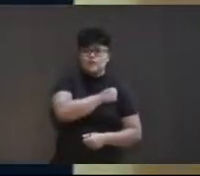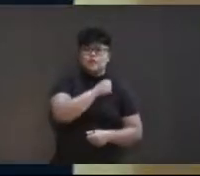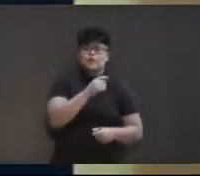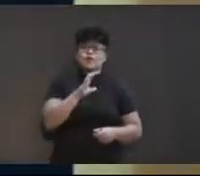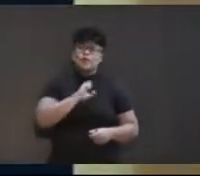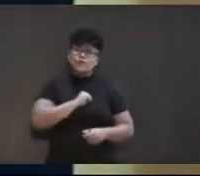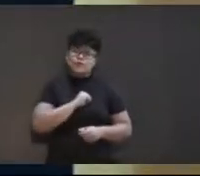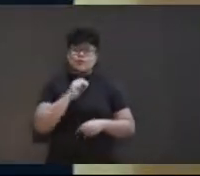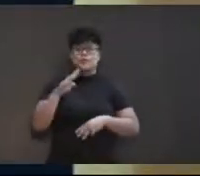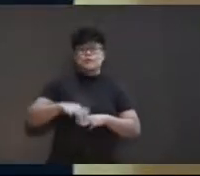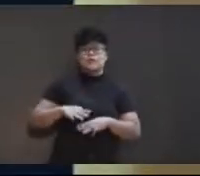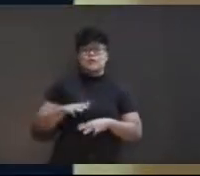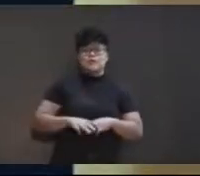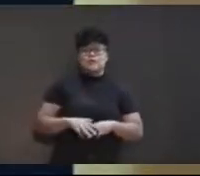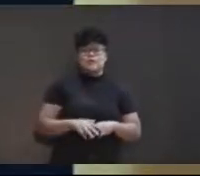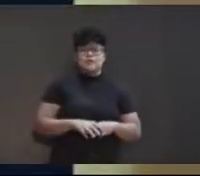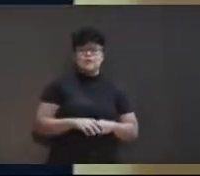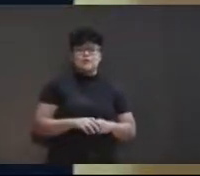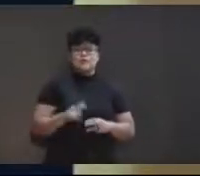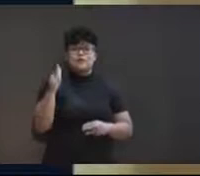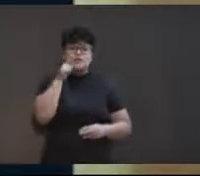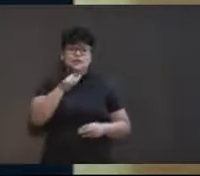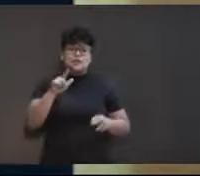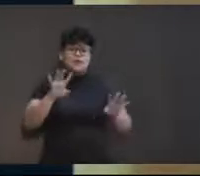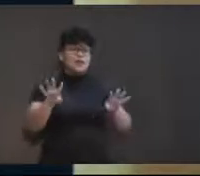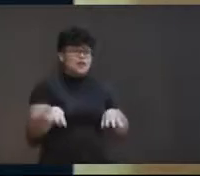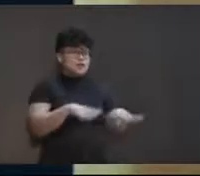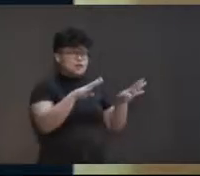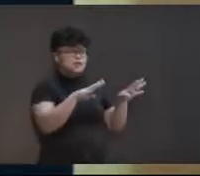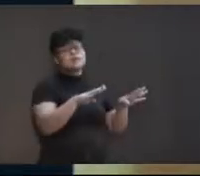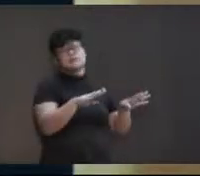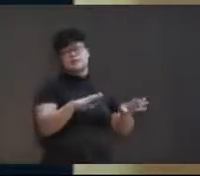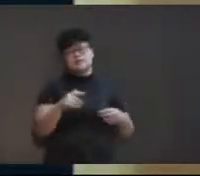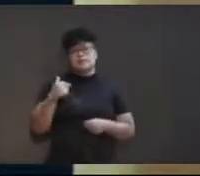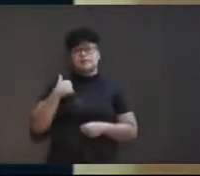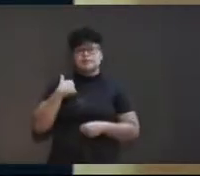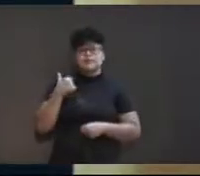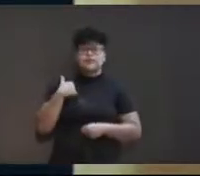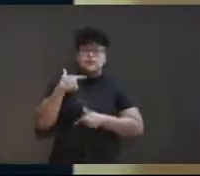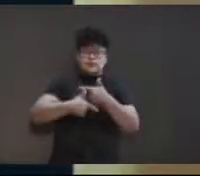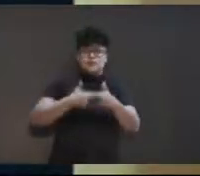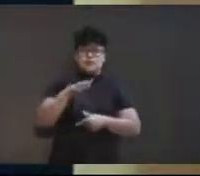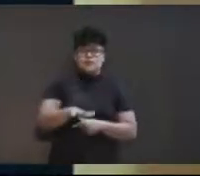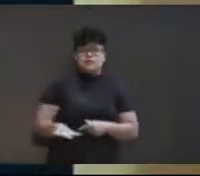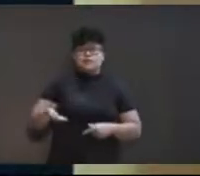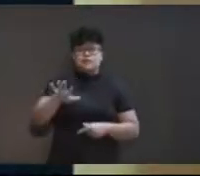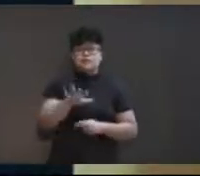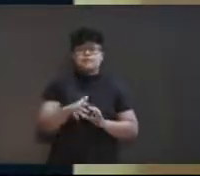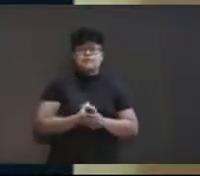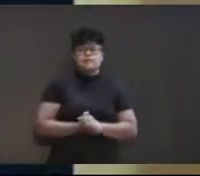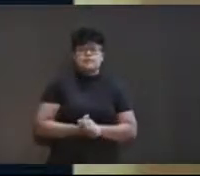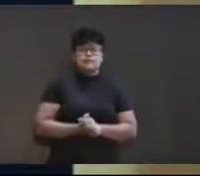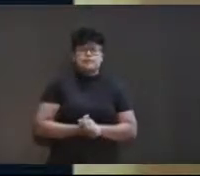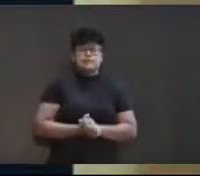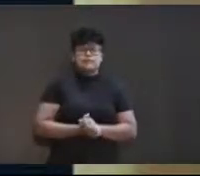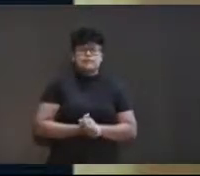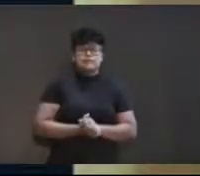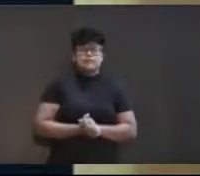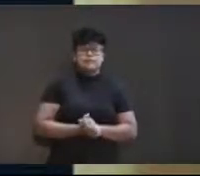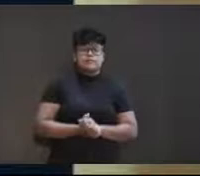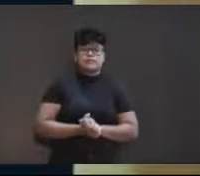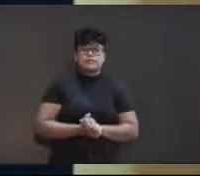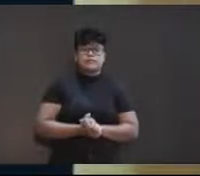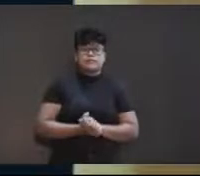se dedicar um pouco de atenção a esse tipo de problemas que eu trabalho então Minha mae West é muito